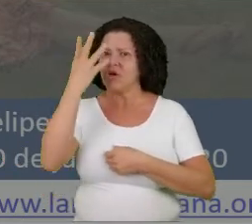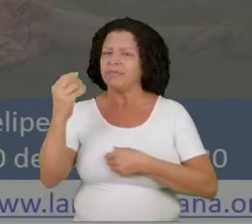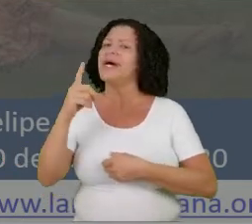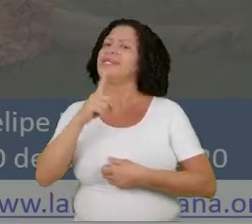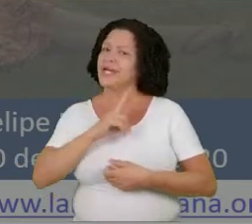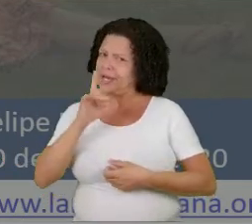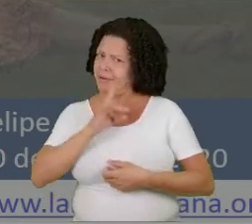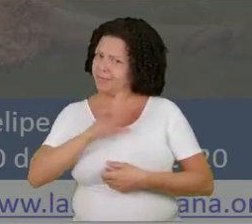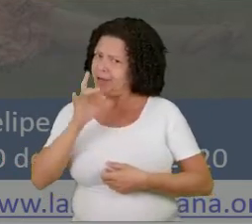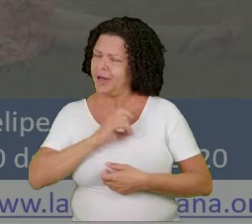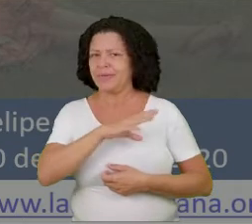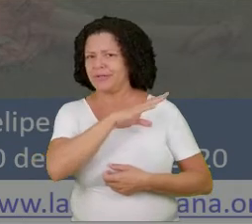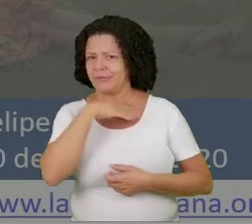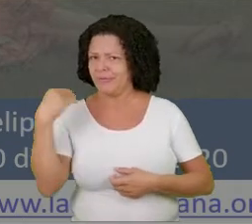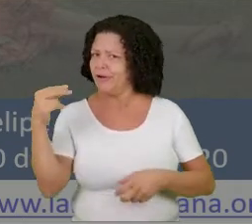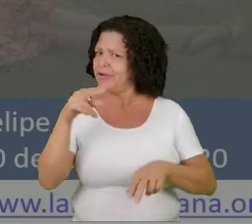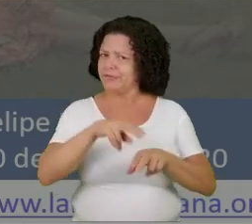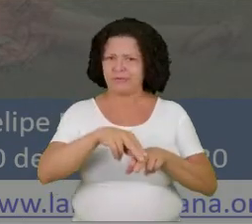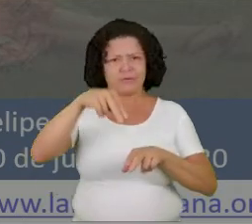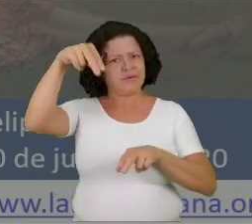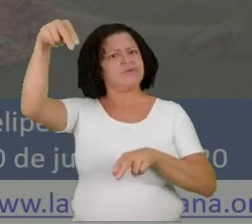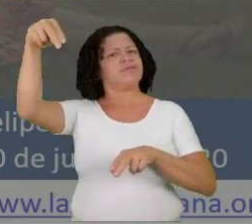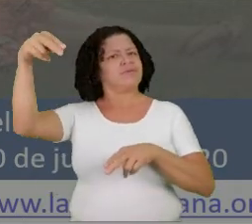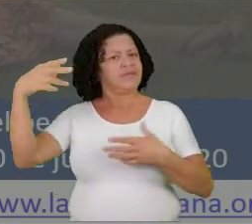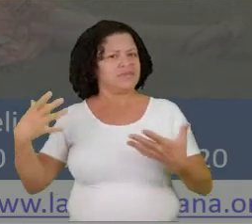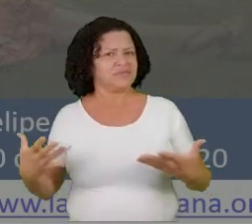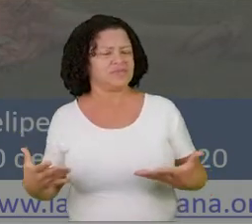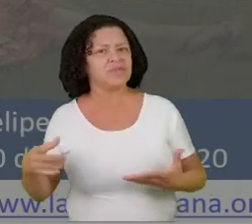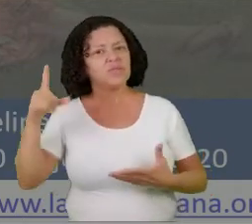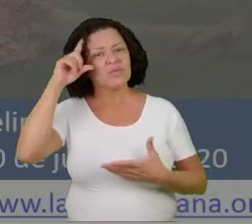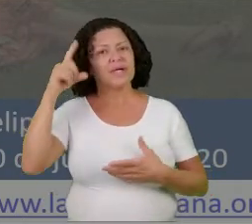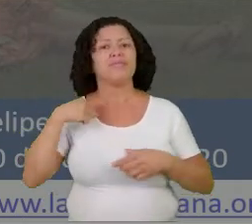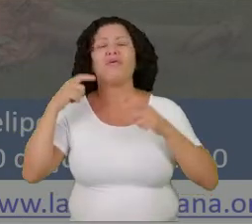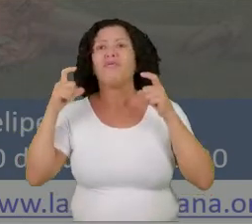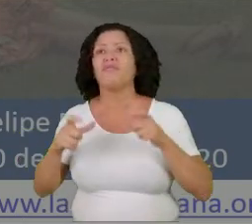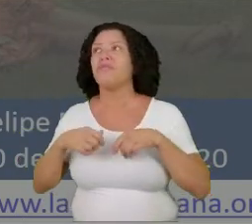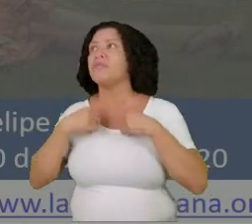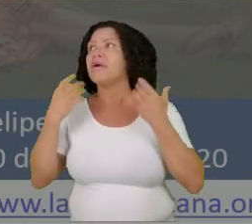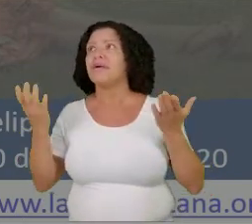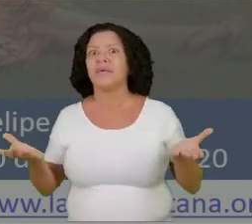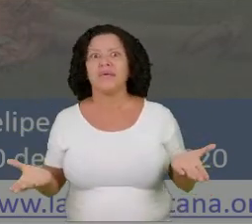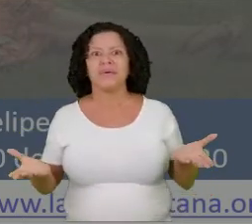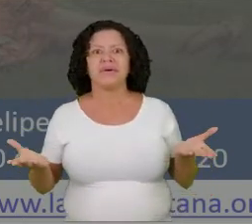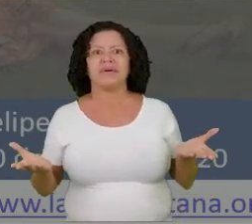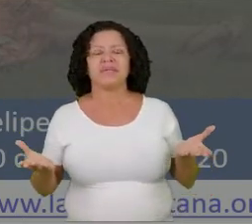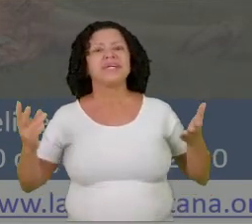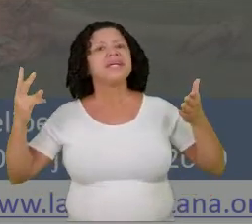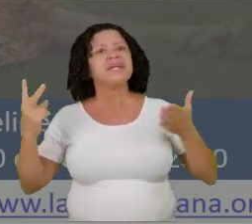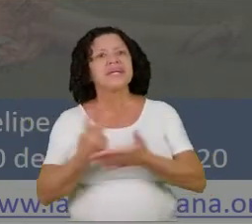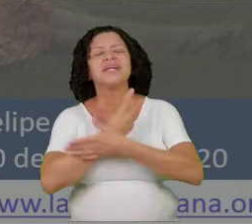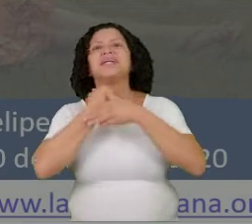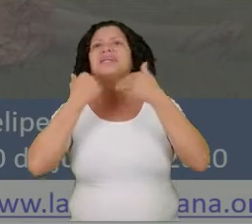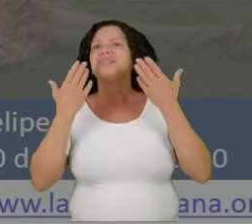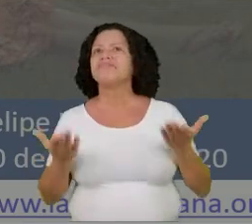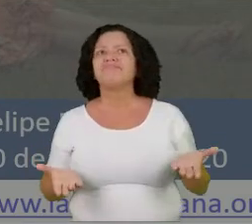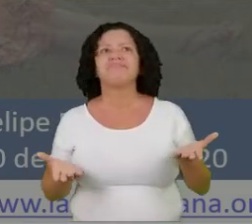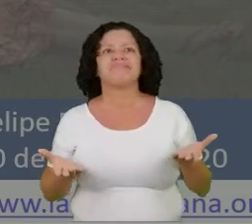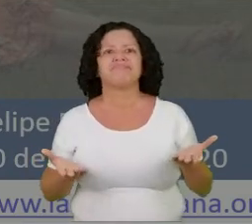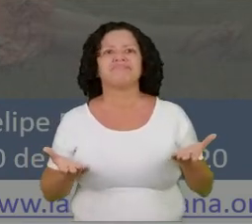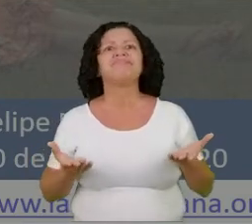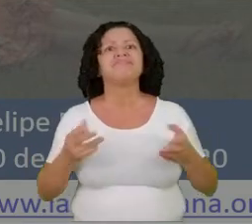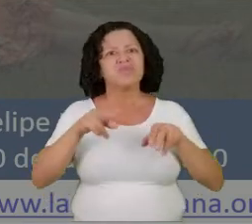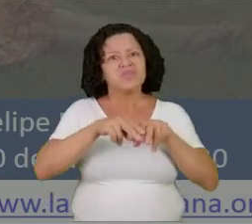morrer, têm medo de desencarnar e não saber para onde vai, não saber o que acontece no momento